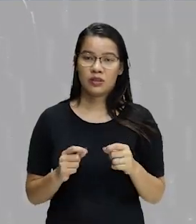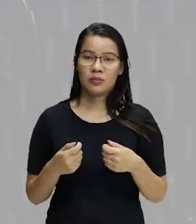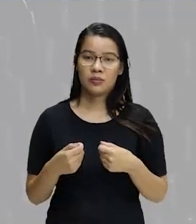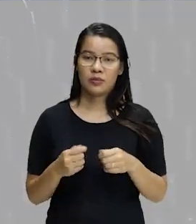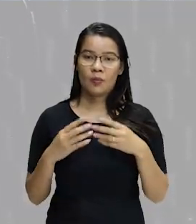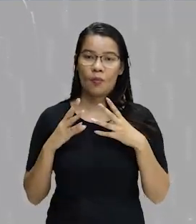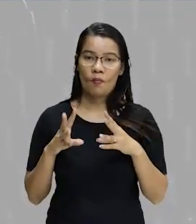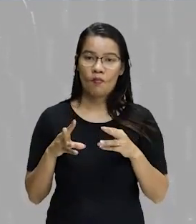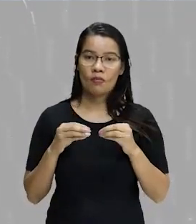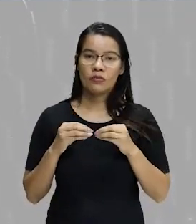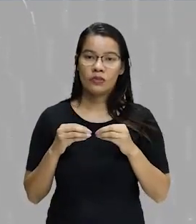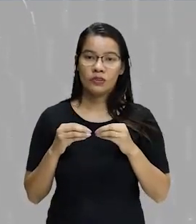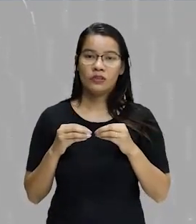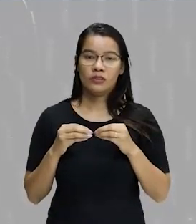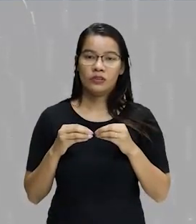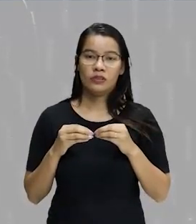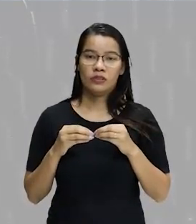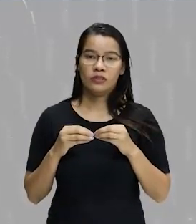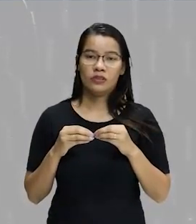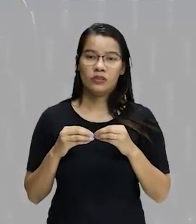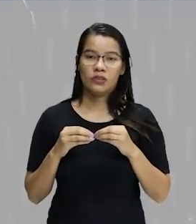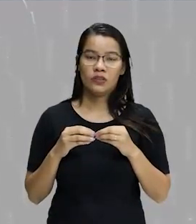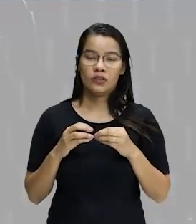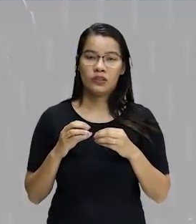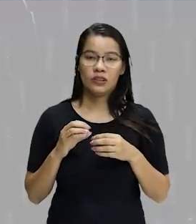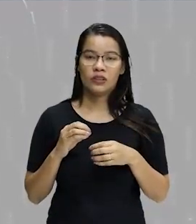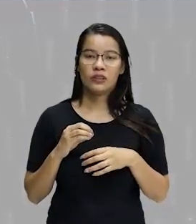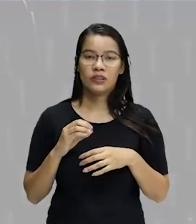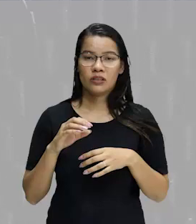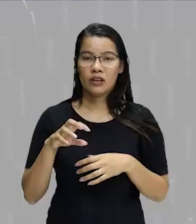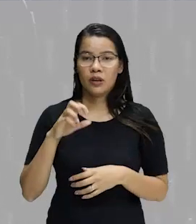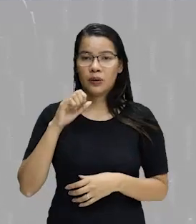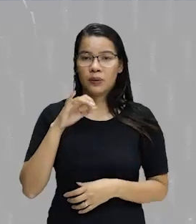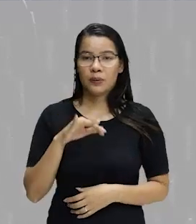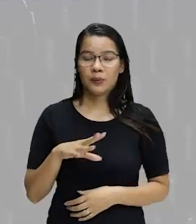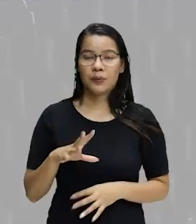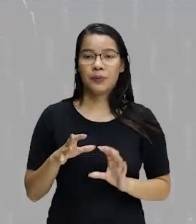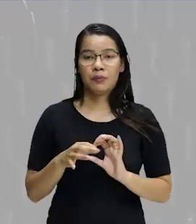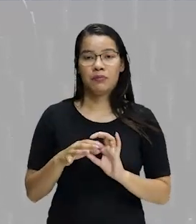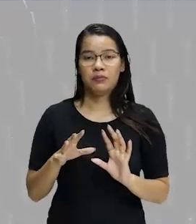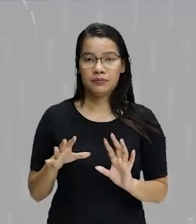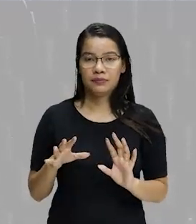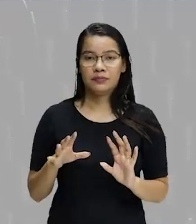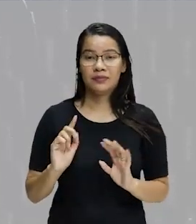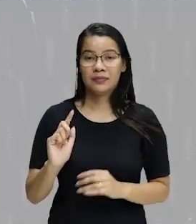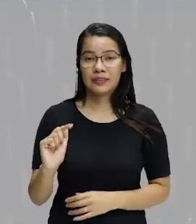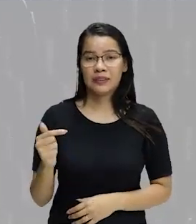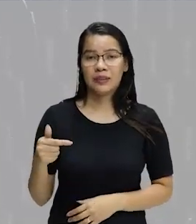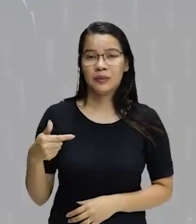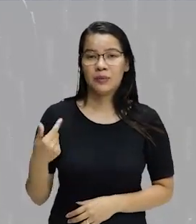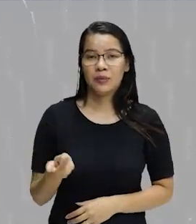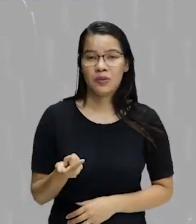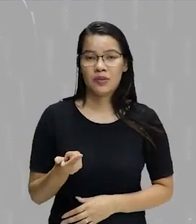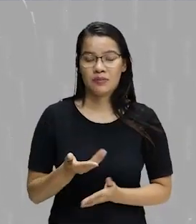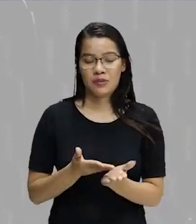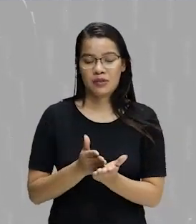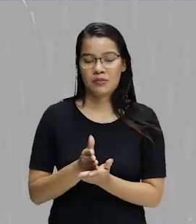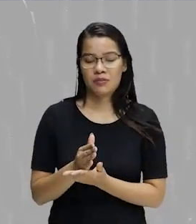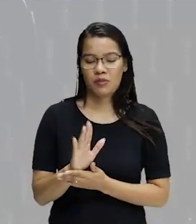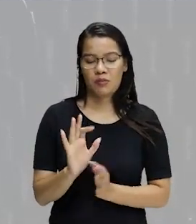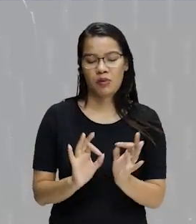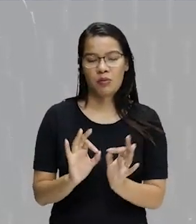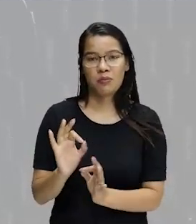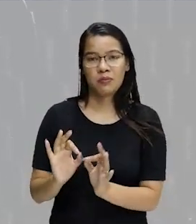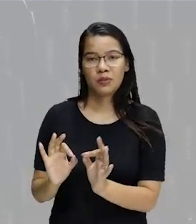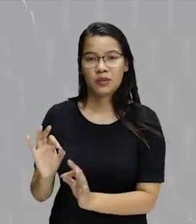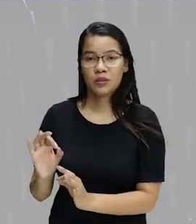absorver o oxigênio nascente, o oxigênio está sendo liberado, certo? Para depois sofrer o rearranjo, como